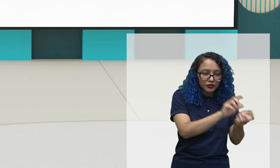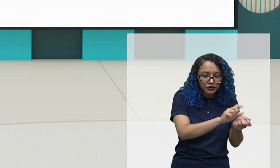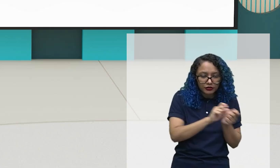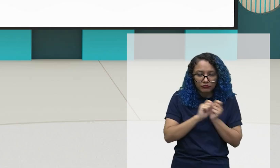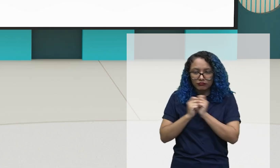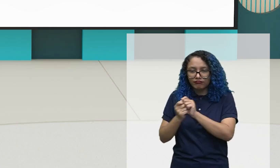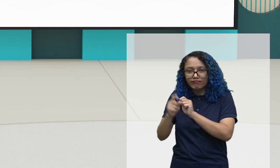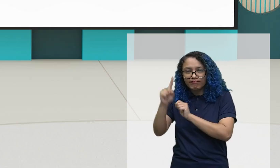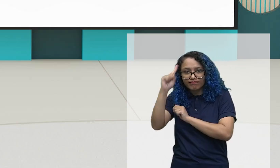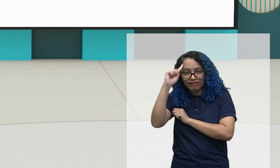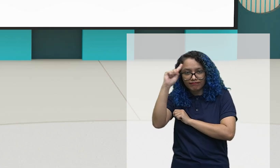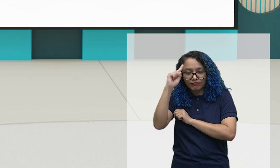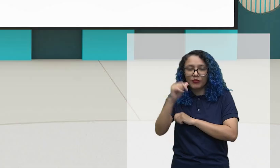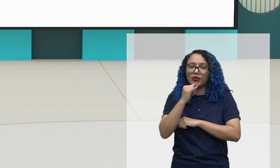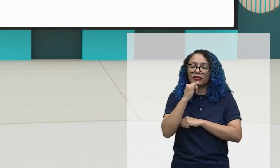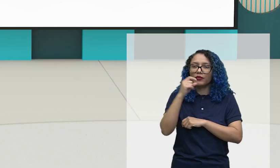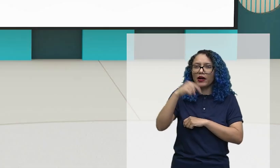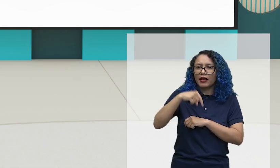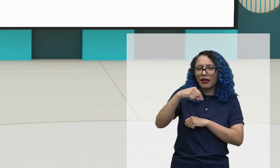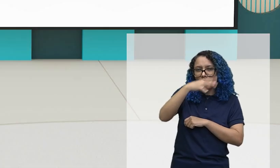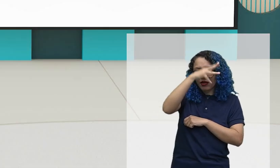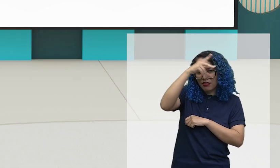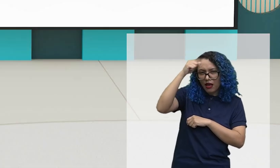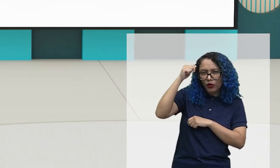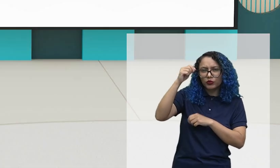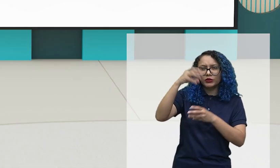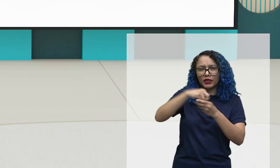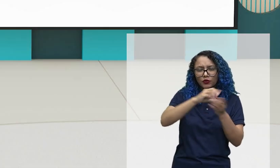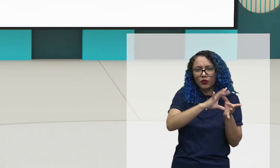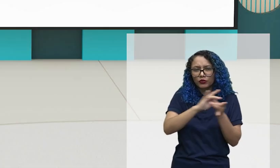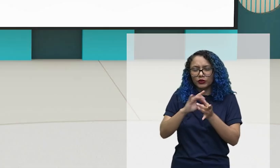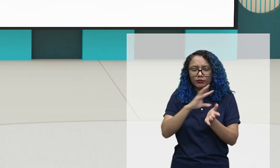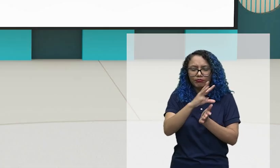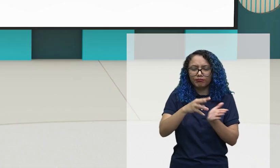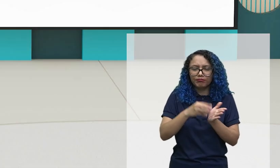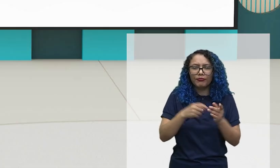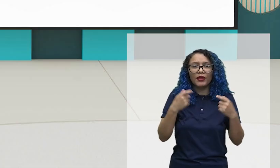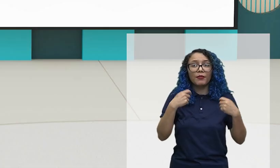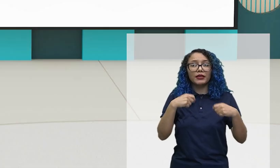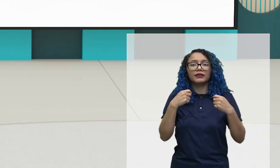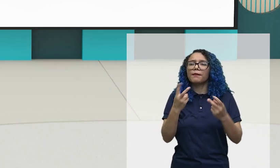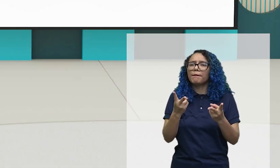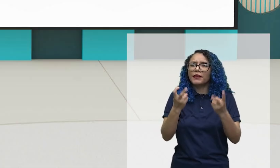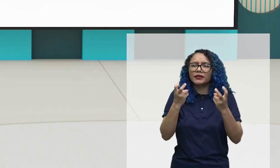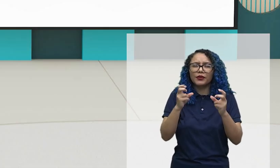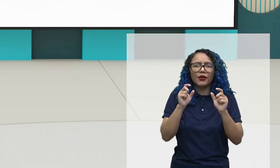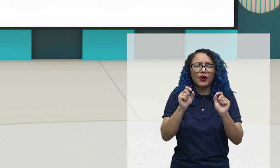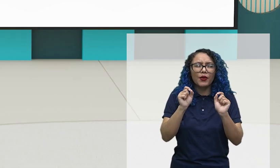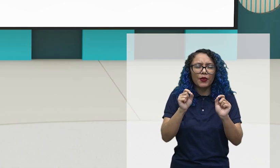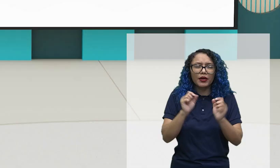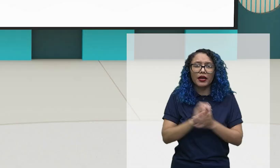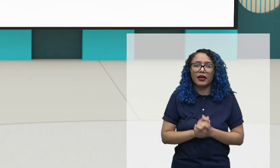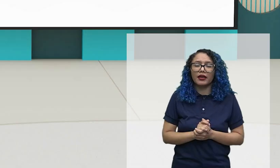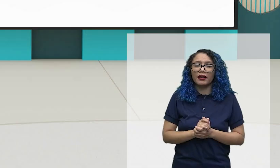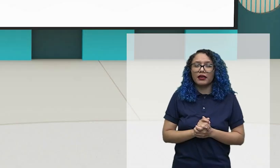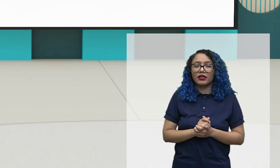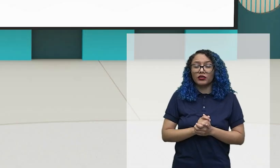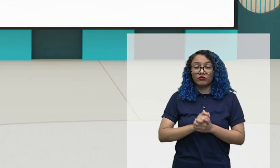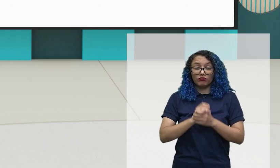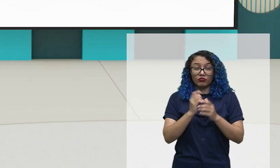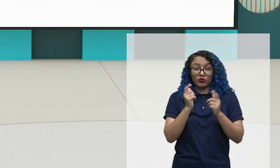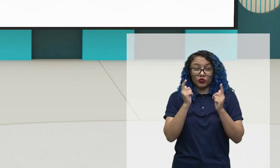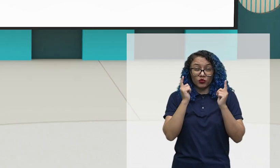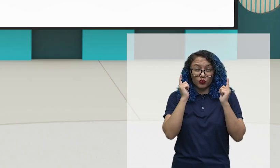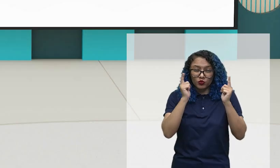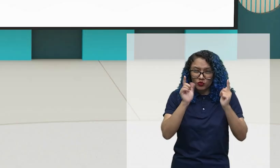dia a dia. Porque quando falamos de circo, por exemplo, em Manaus, aqui no nosso contexto amazônico, a gente vai precisar enxergar